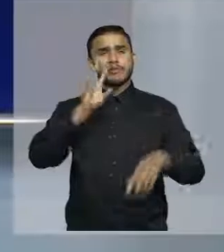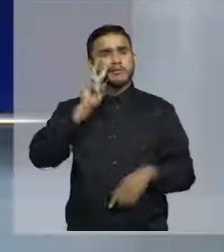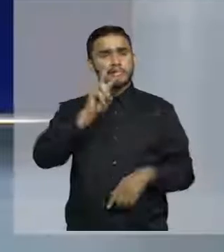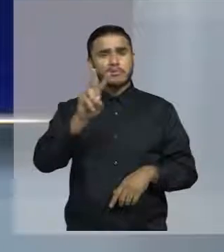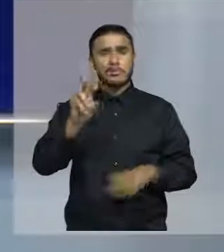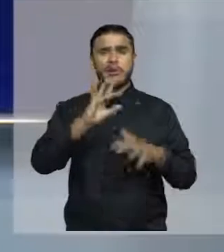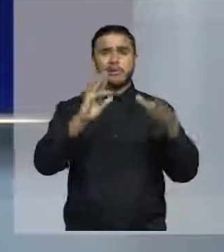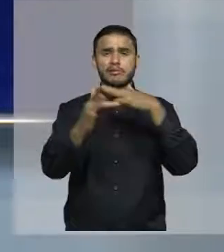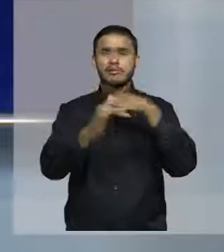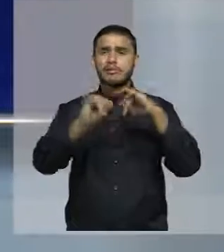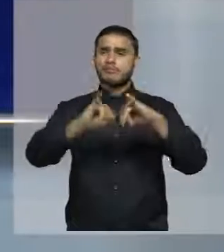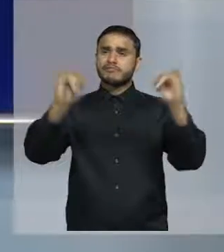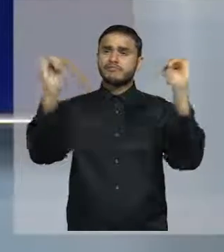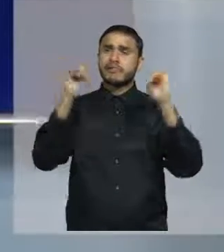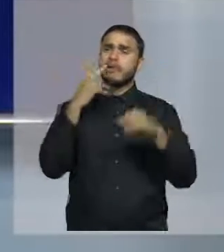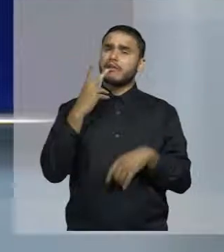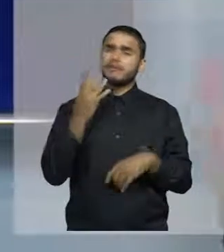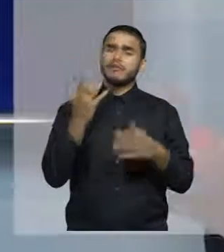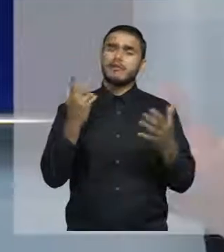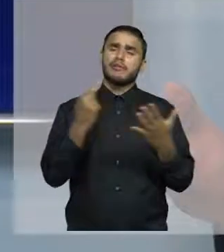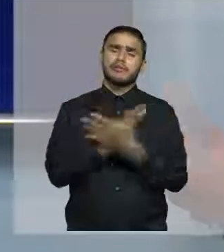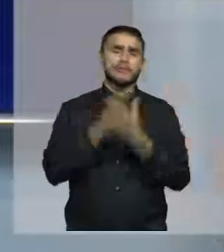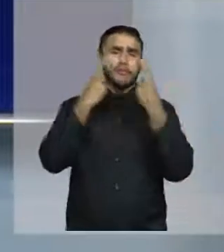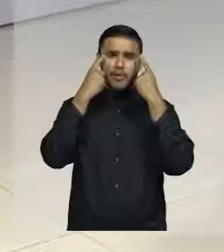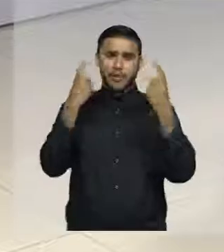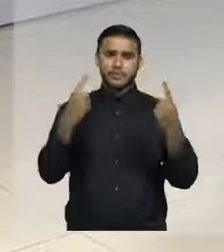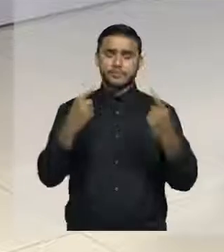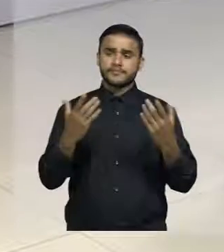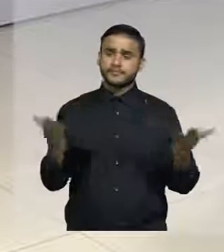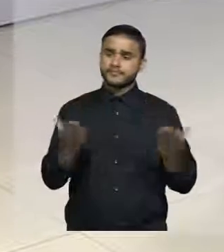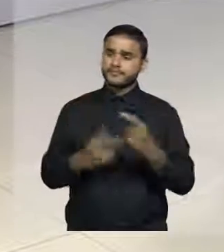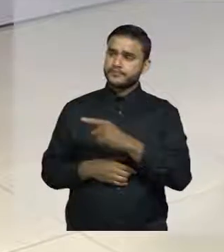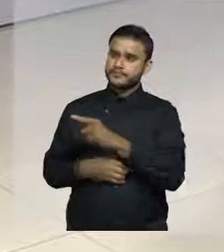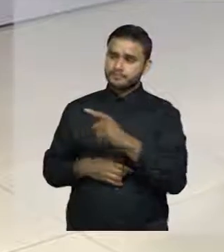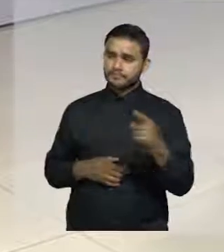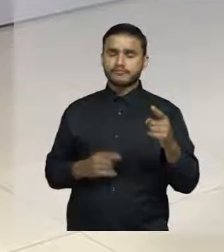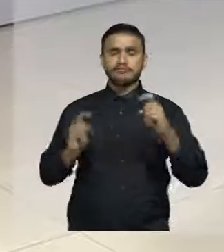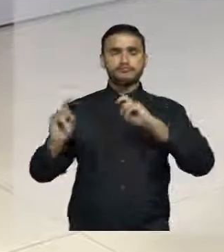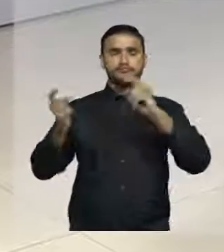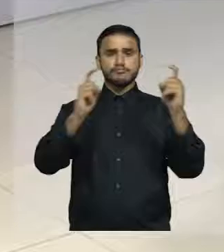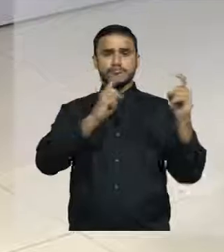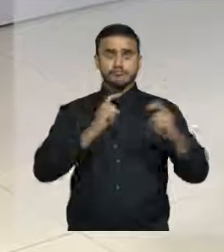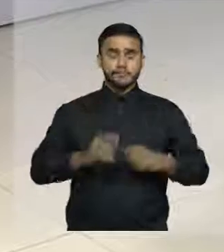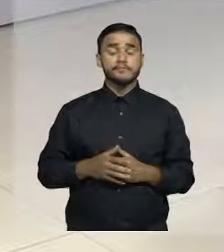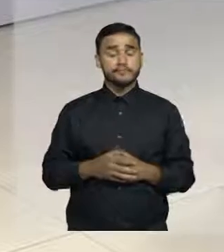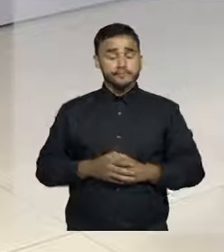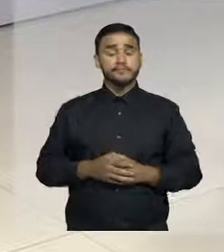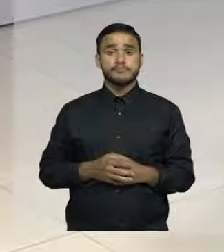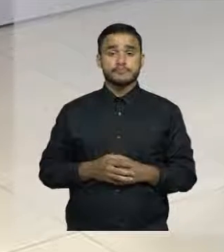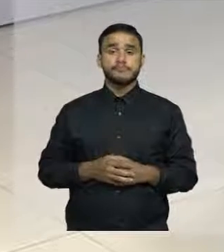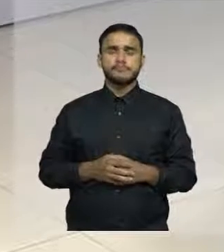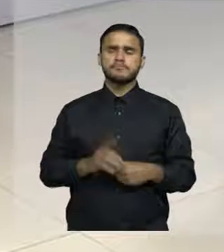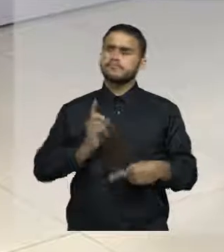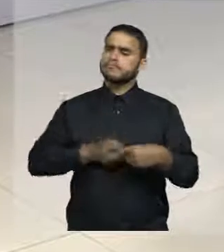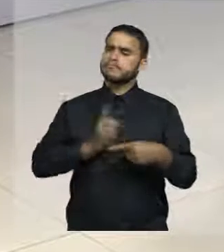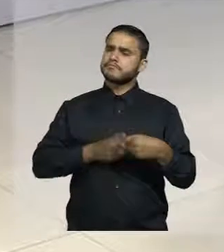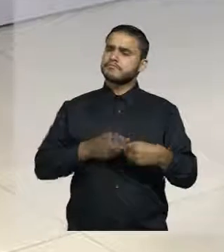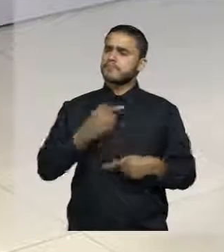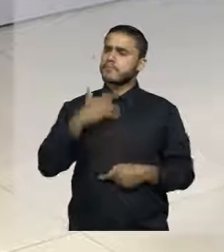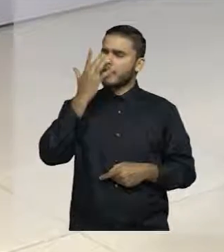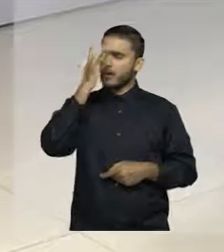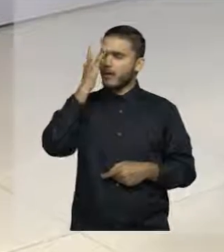sociais. Prefiro que nós discutamos aqui, colegas debatedores, as razões,